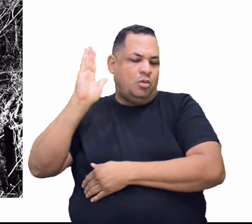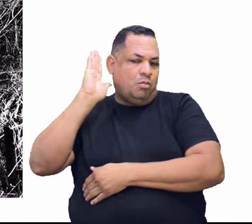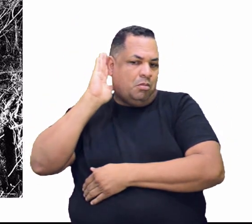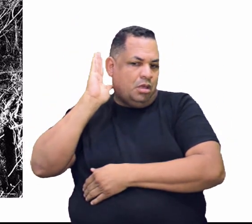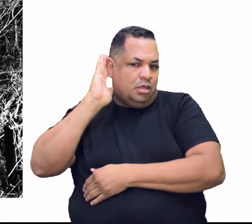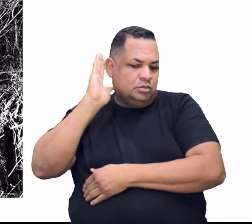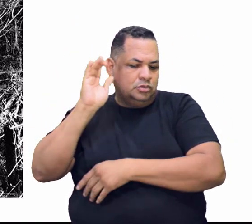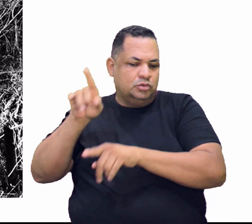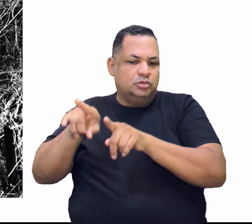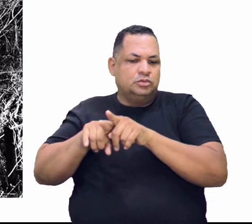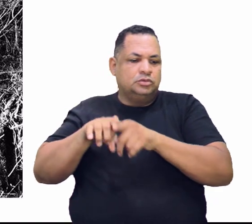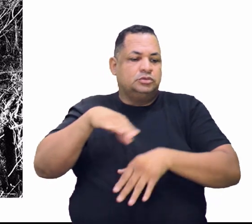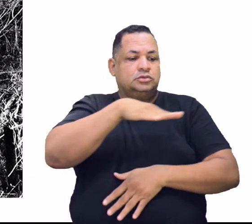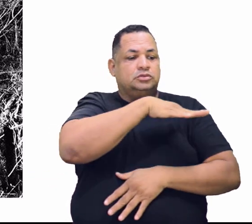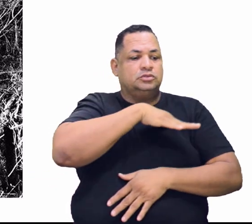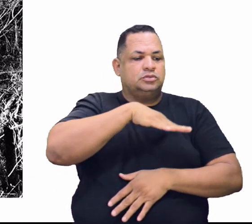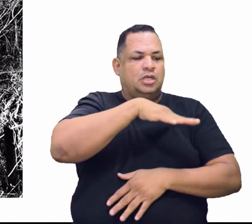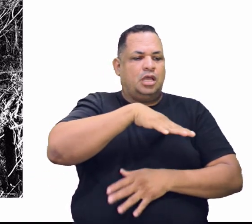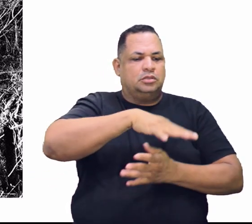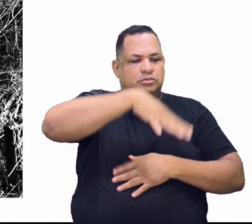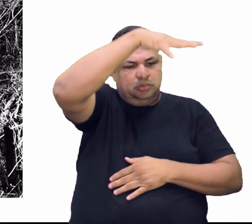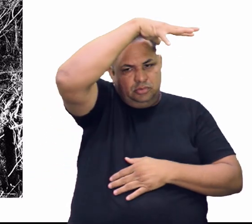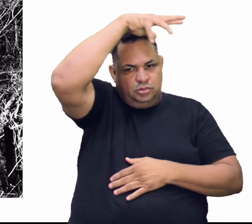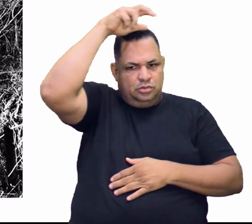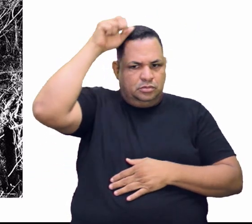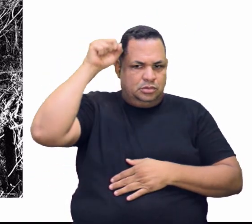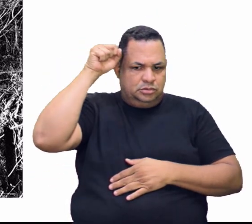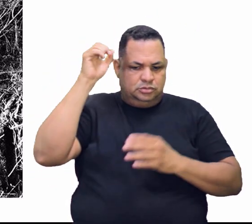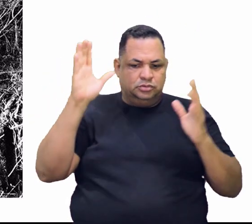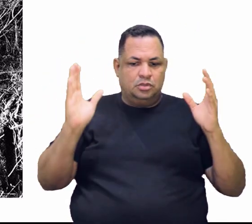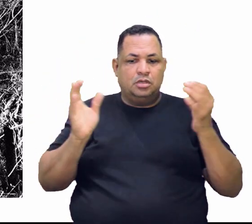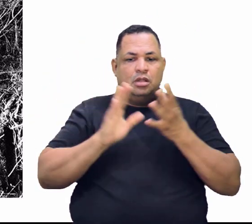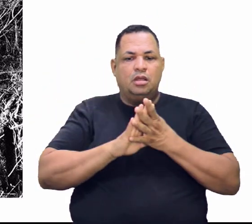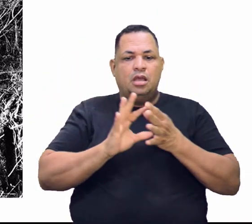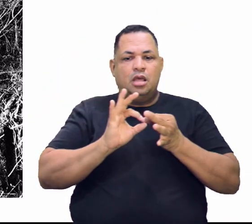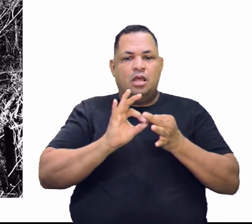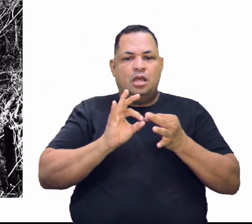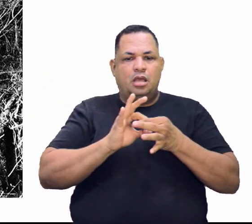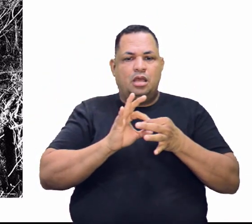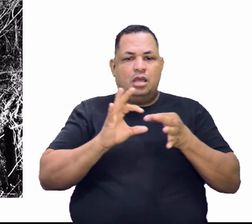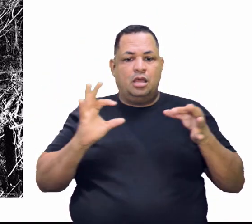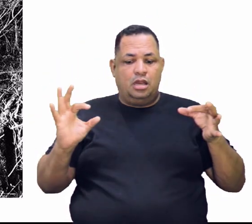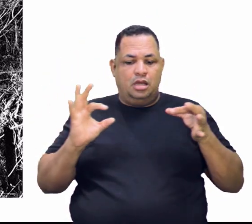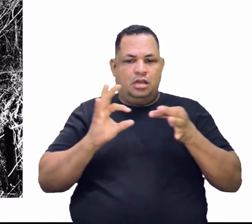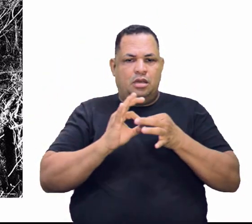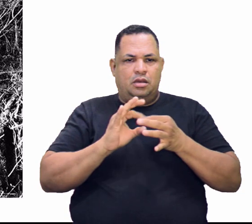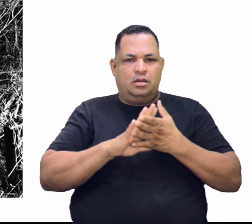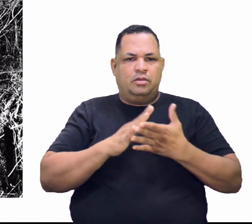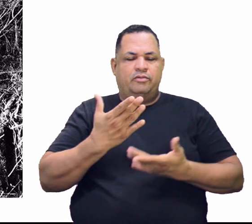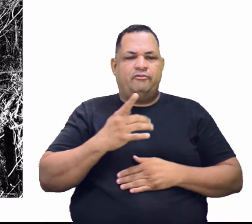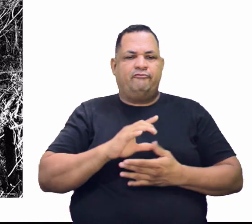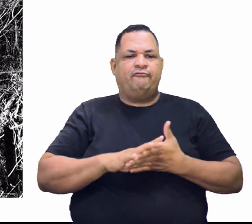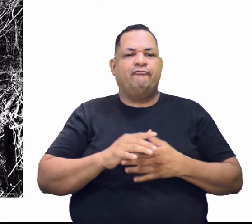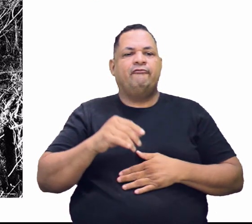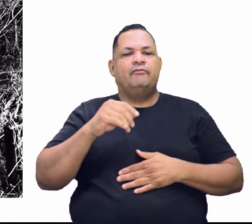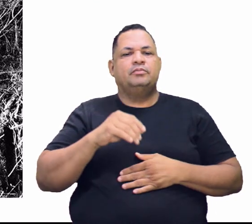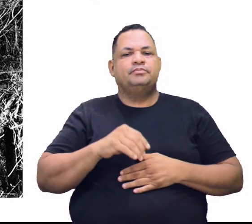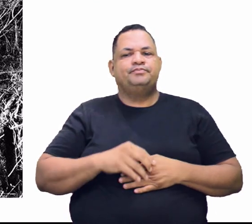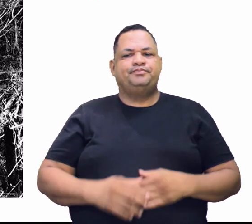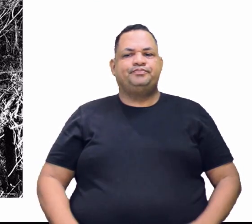Lembrando que quando Rondon veio para cá, era Amazonas. Tá? Eu vou fazer aqui uma cola para